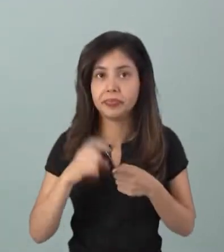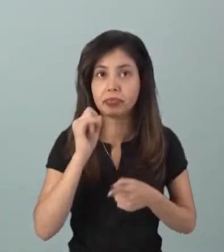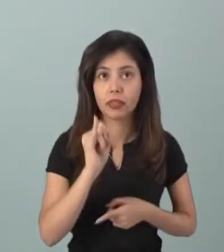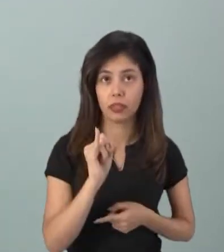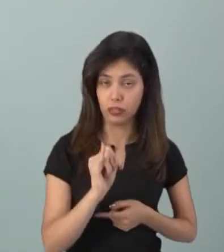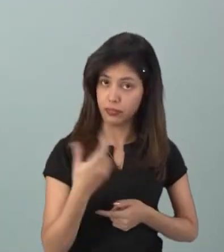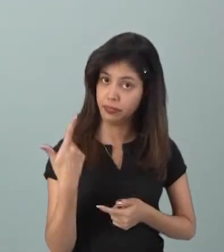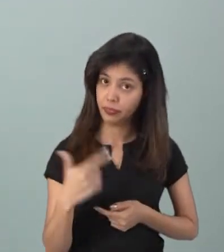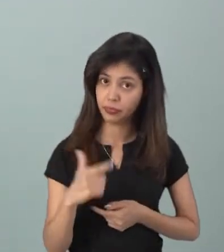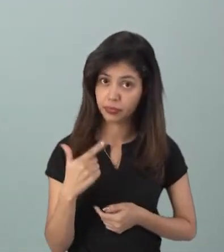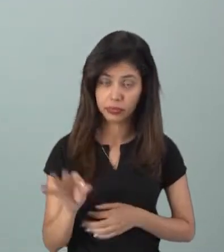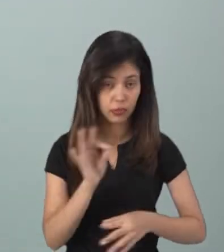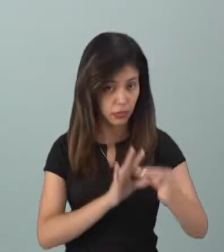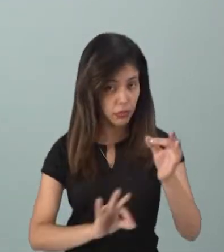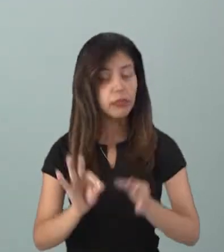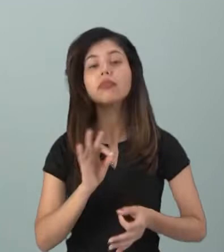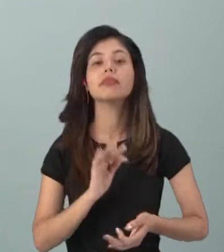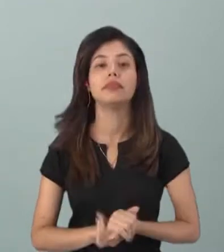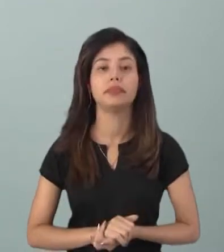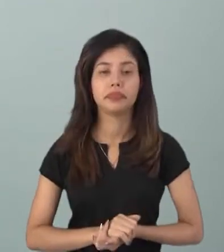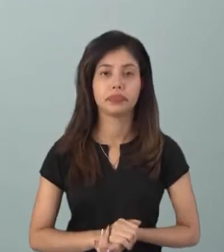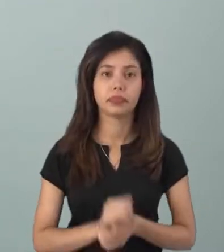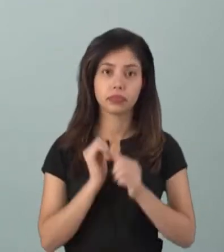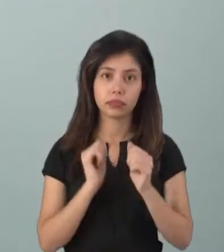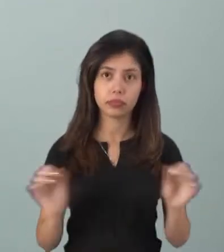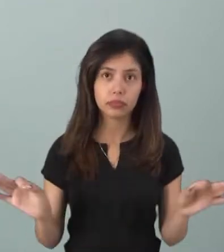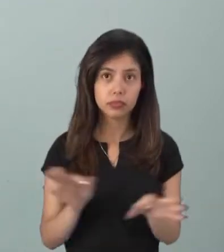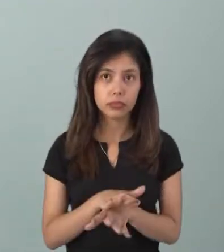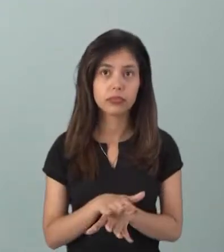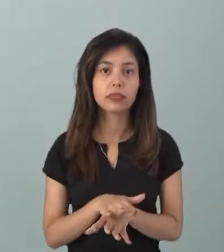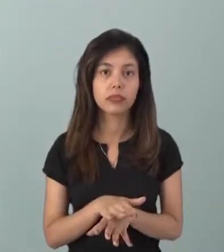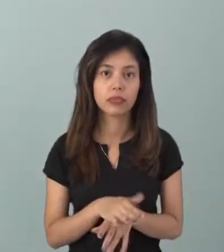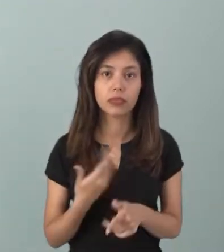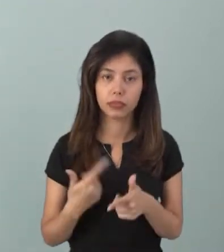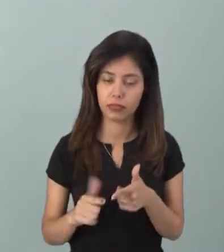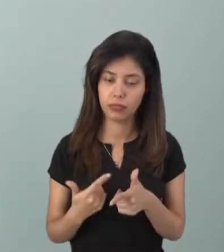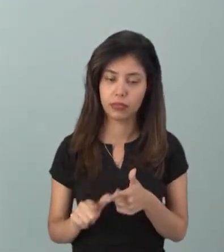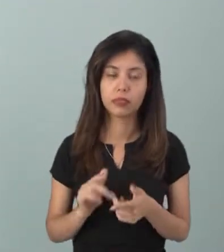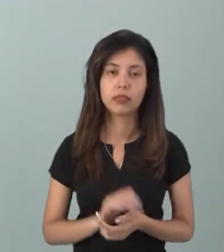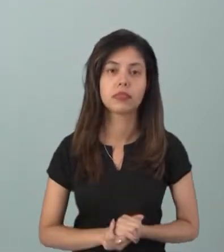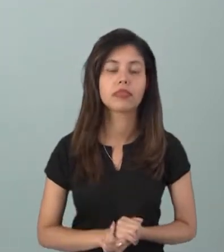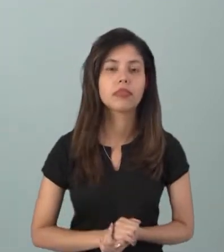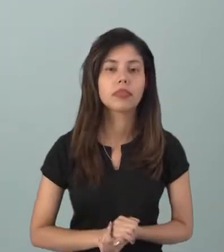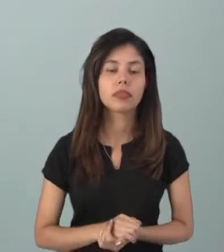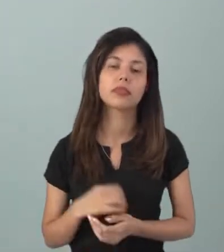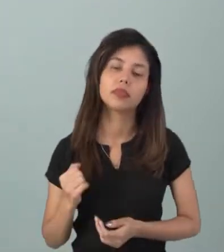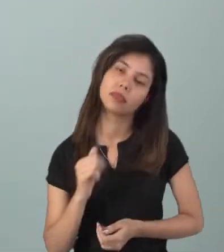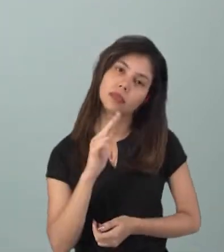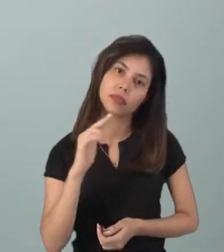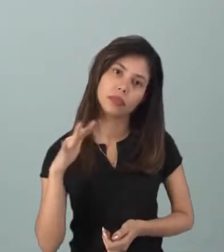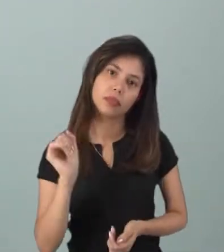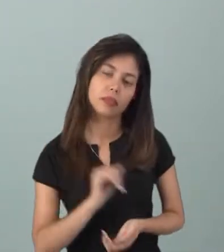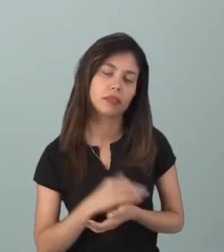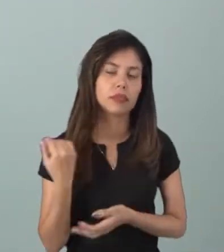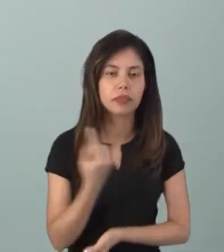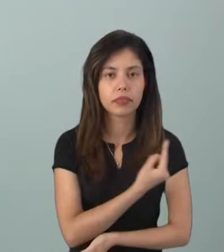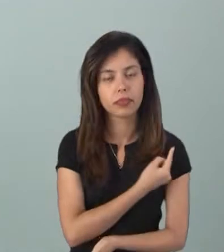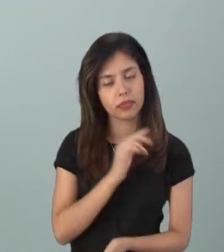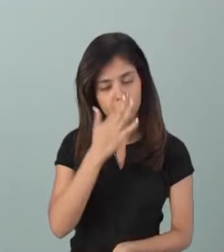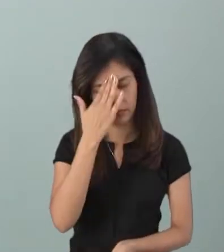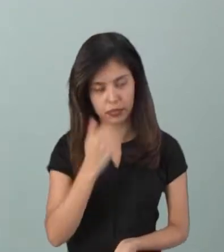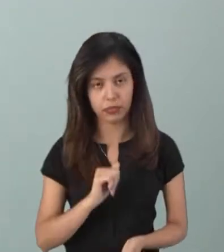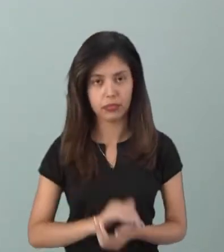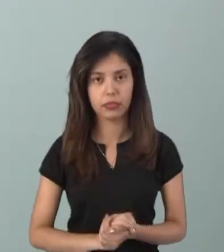não tivermos o controle, pode acabar trazendo uma série de consequências. E nós nunca vamos saber também até